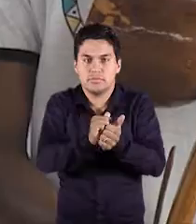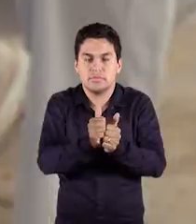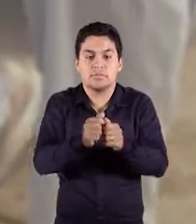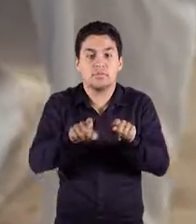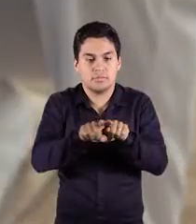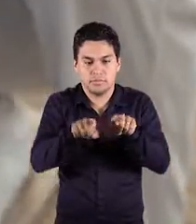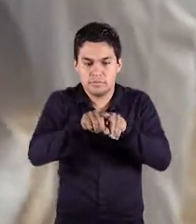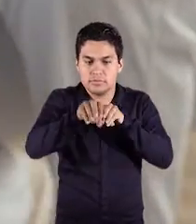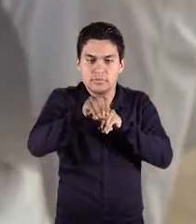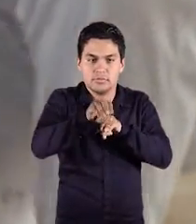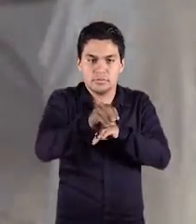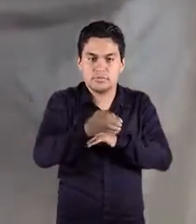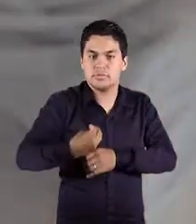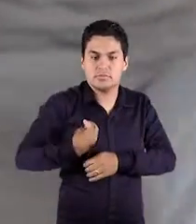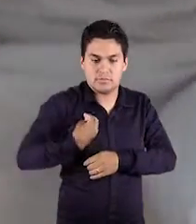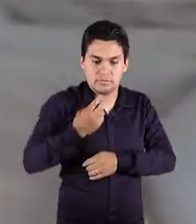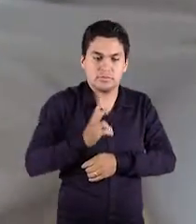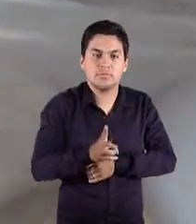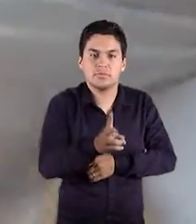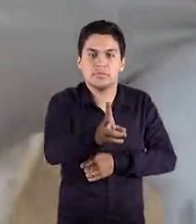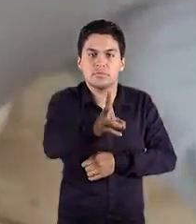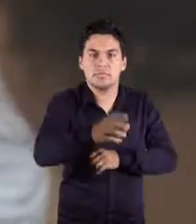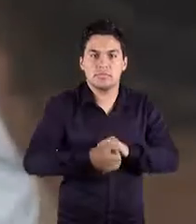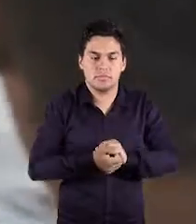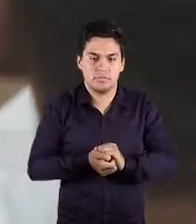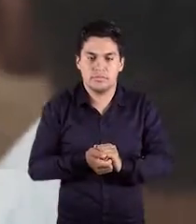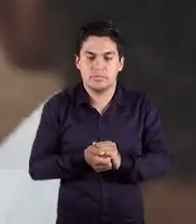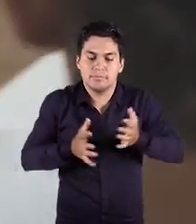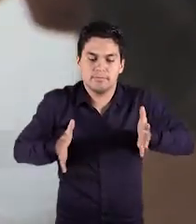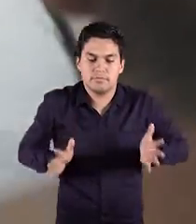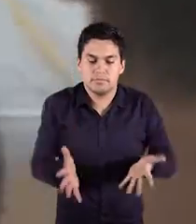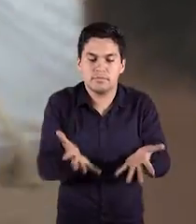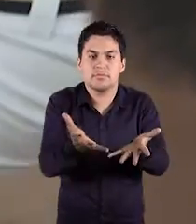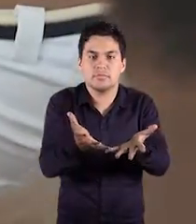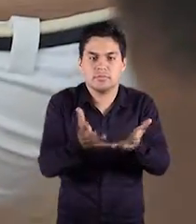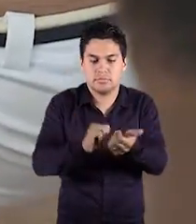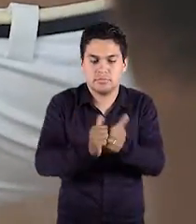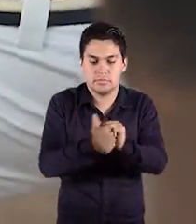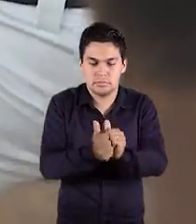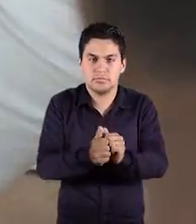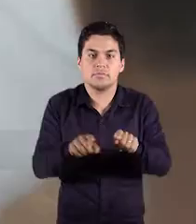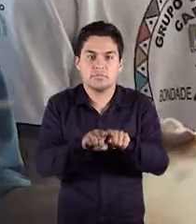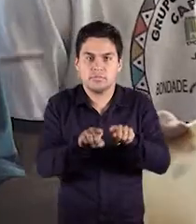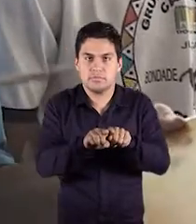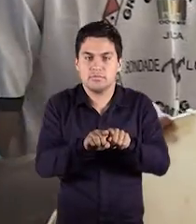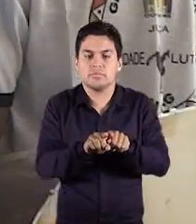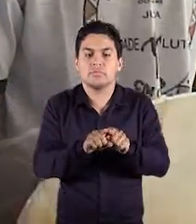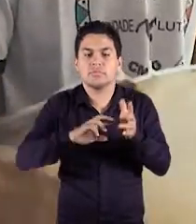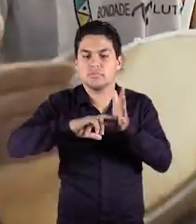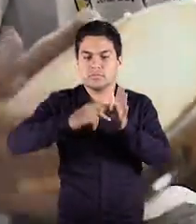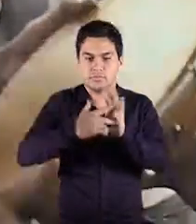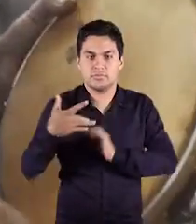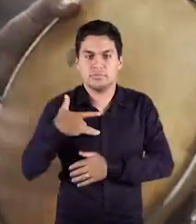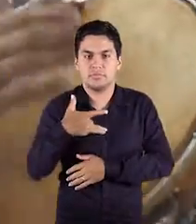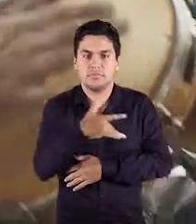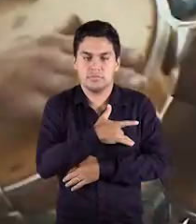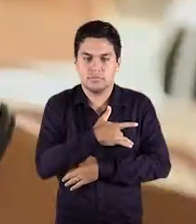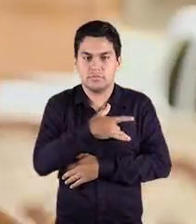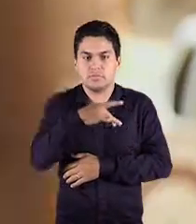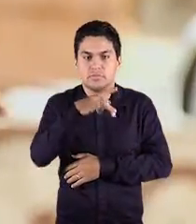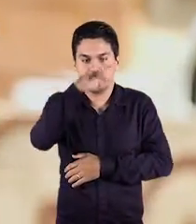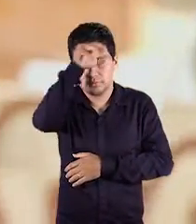também guiam os homens na prática da vida. Investir em esporte é investir em saúde, educação e